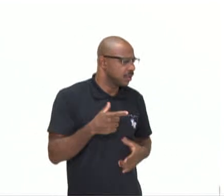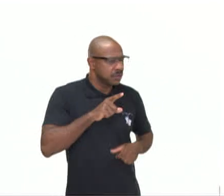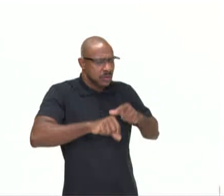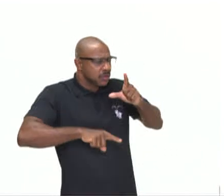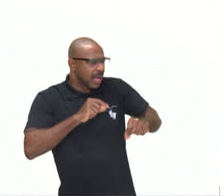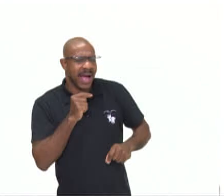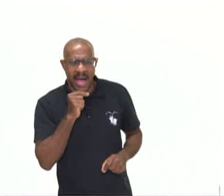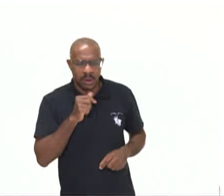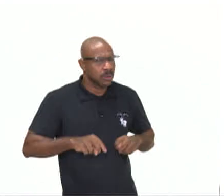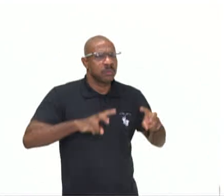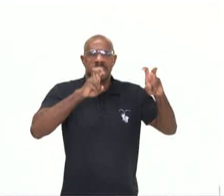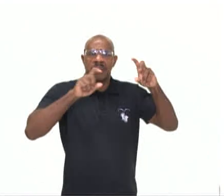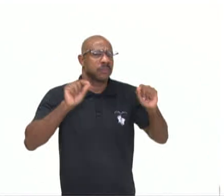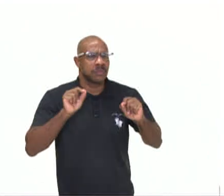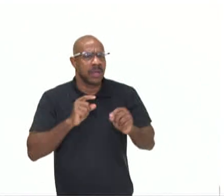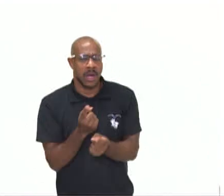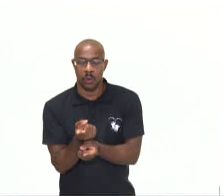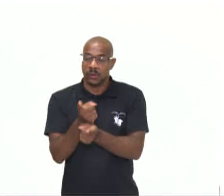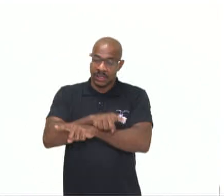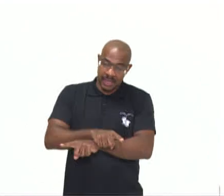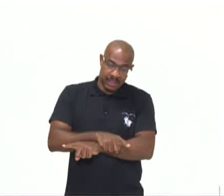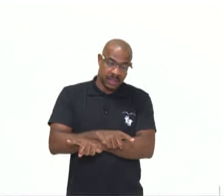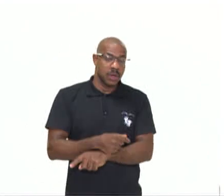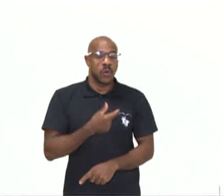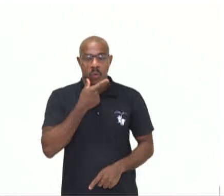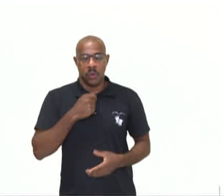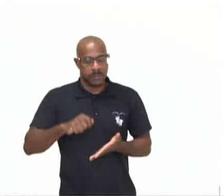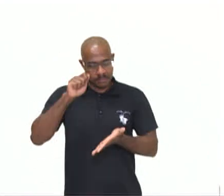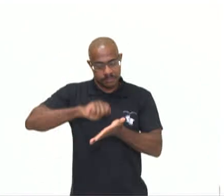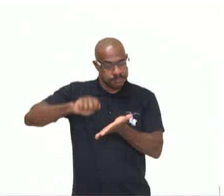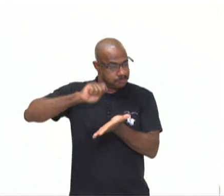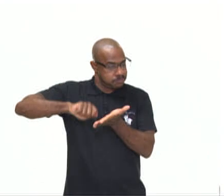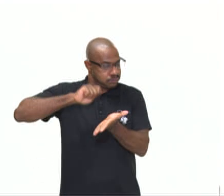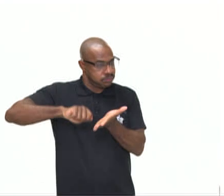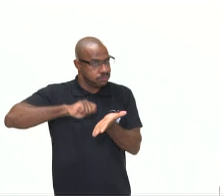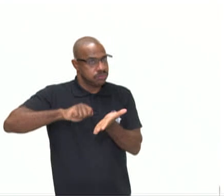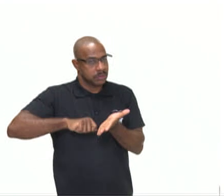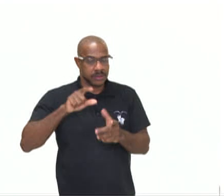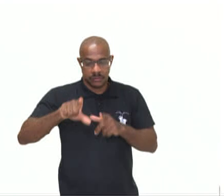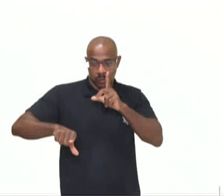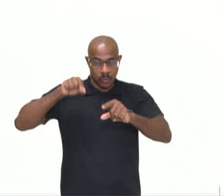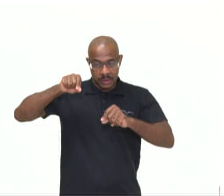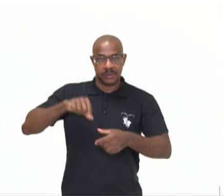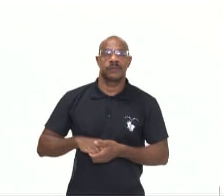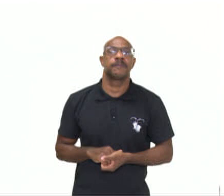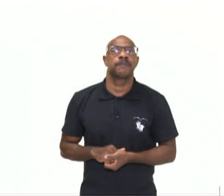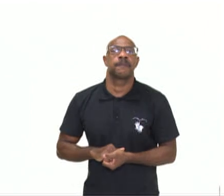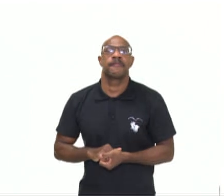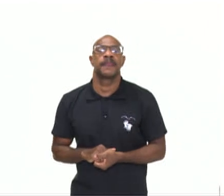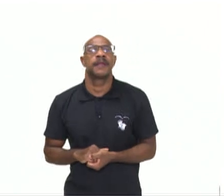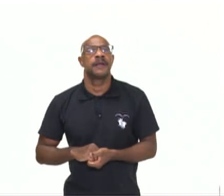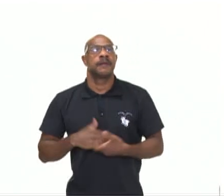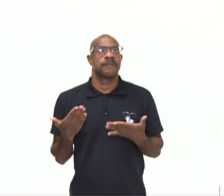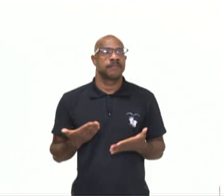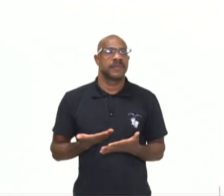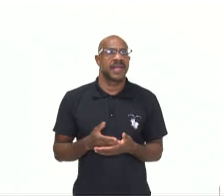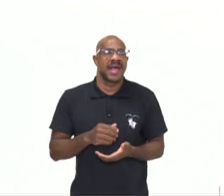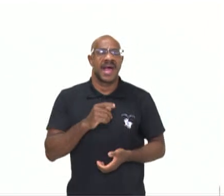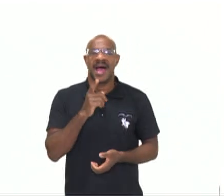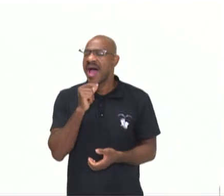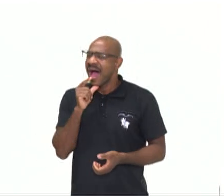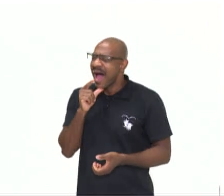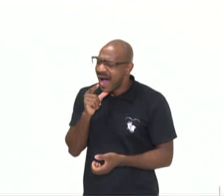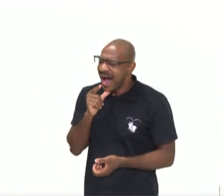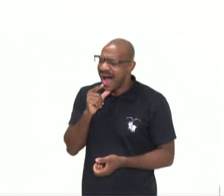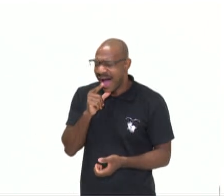a água como tema é o inverso o escritor que é escrito a escassez de água é